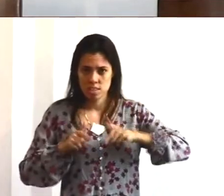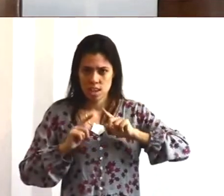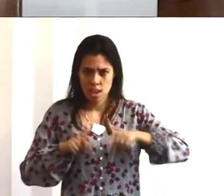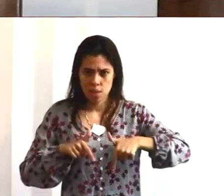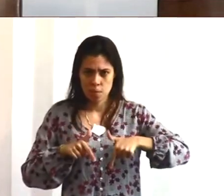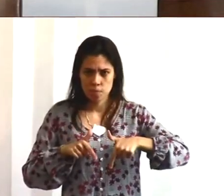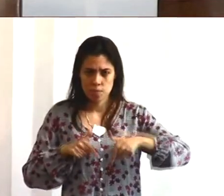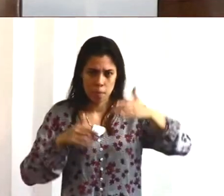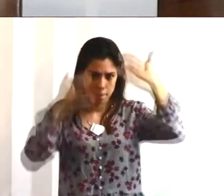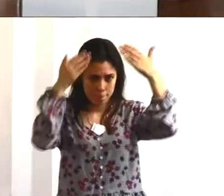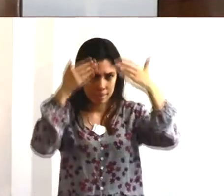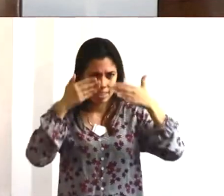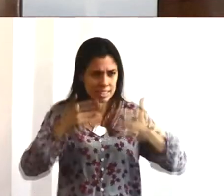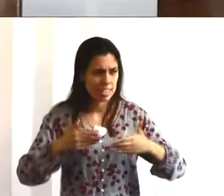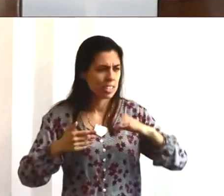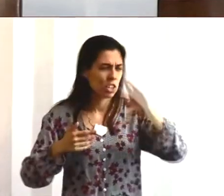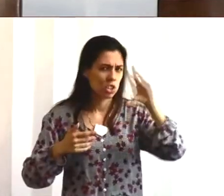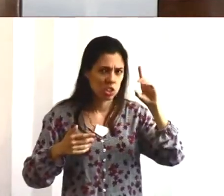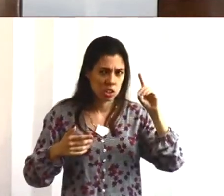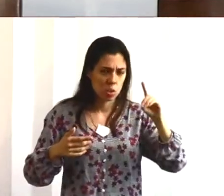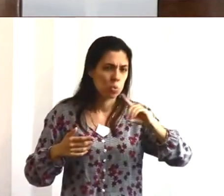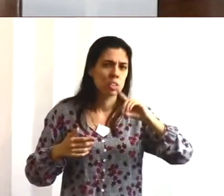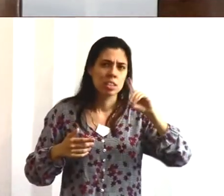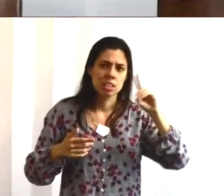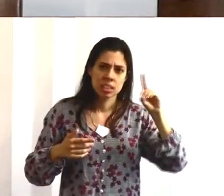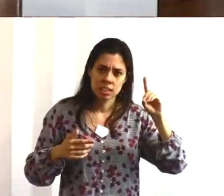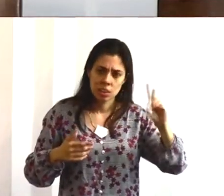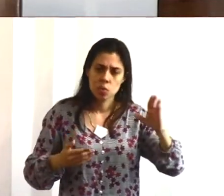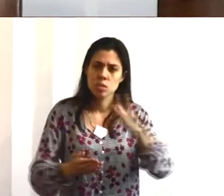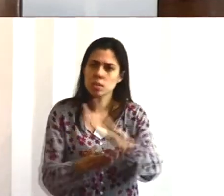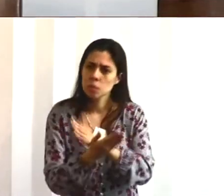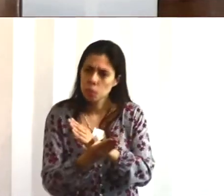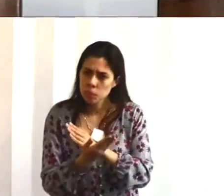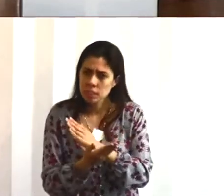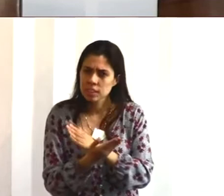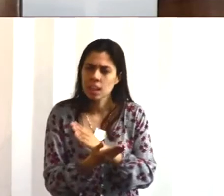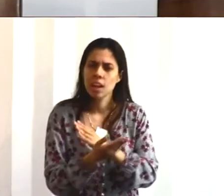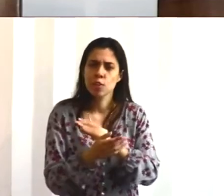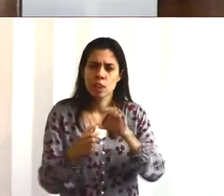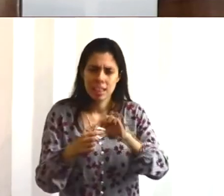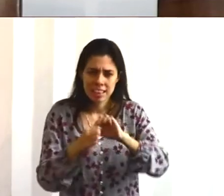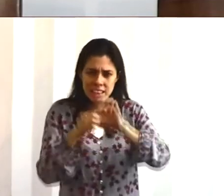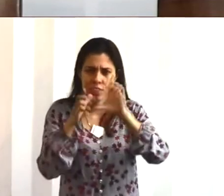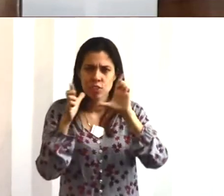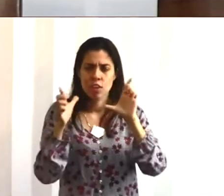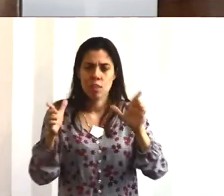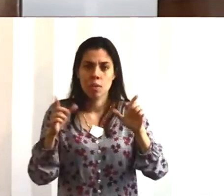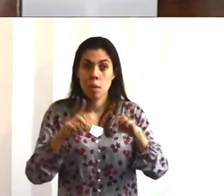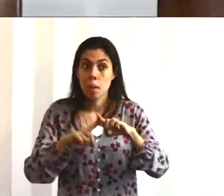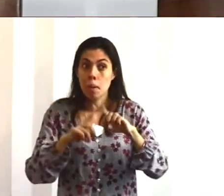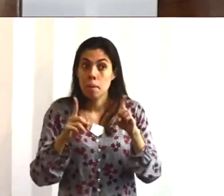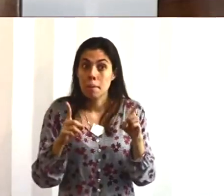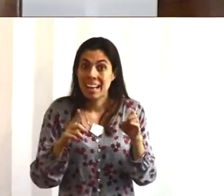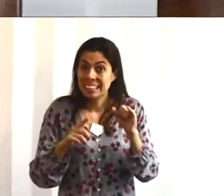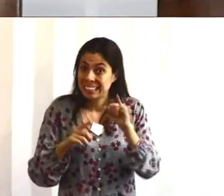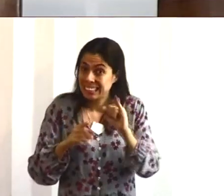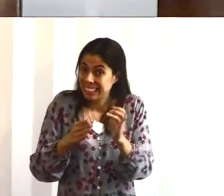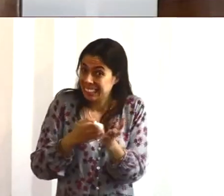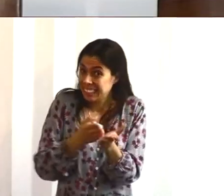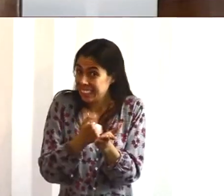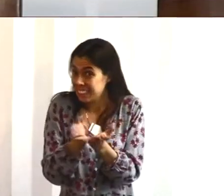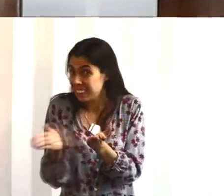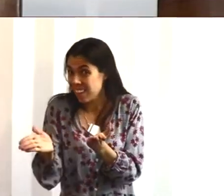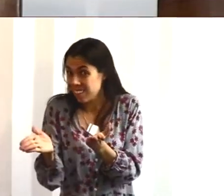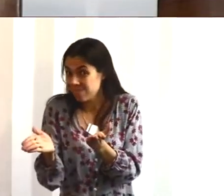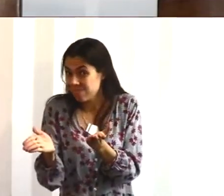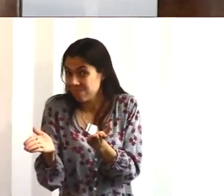Israel se afastava da presença do Senhor, Deus levantava nações para destruir o seu próprio povo, para